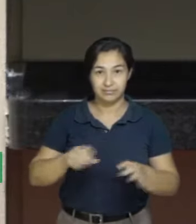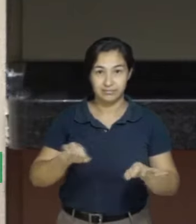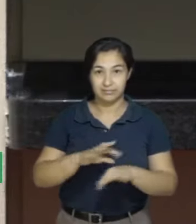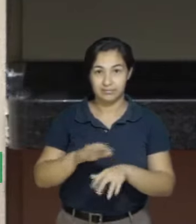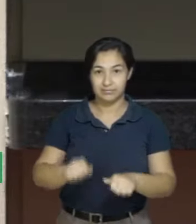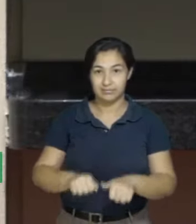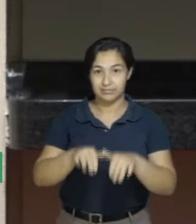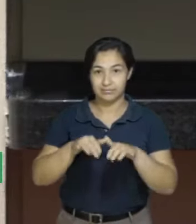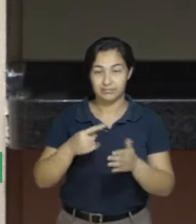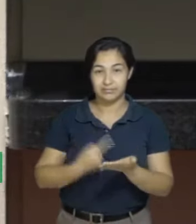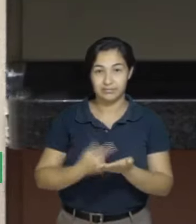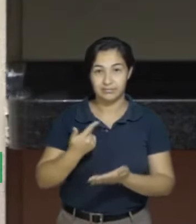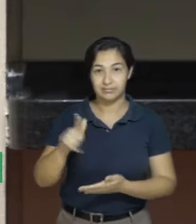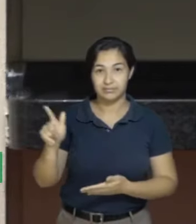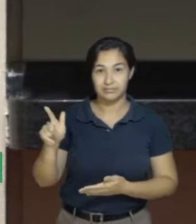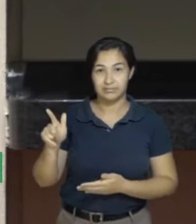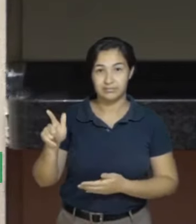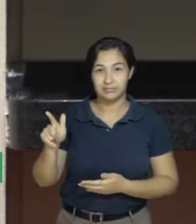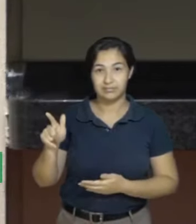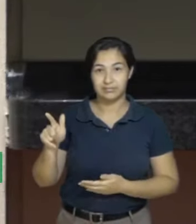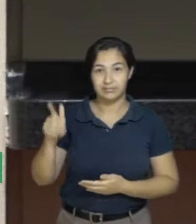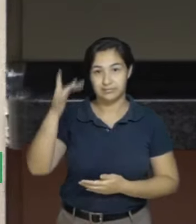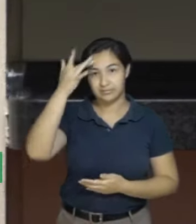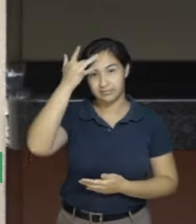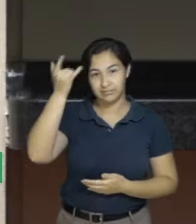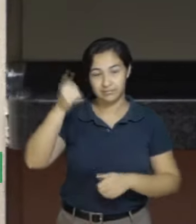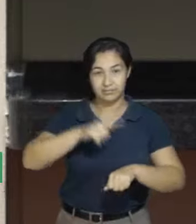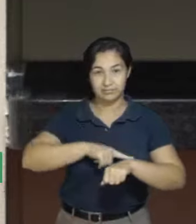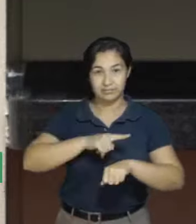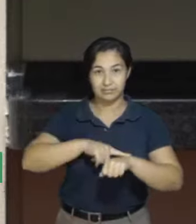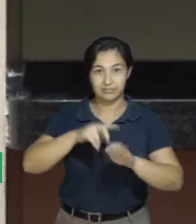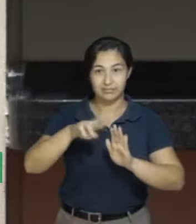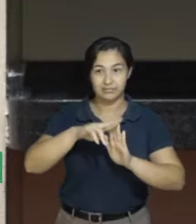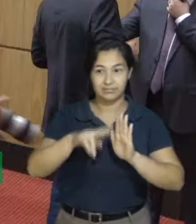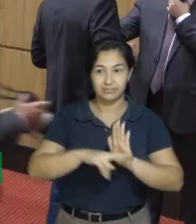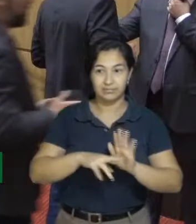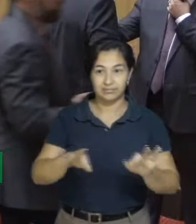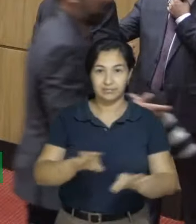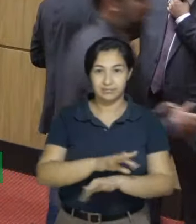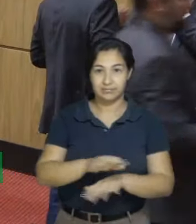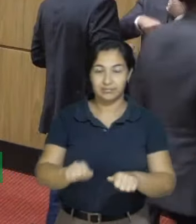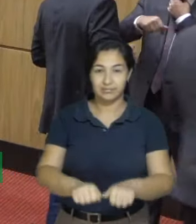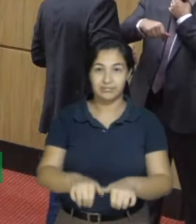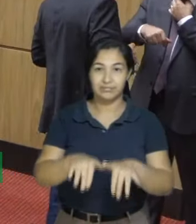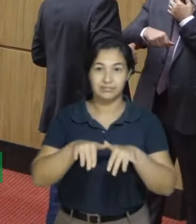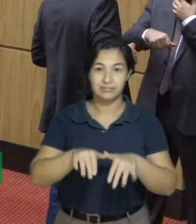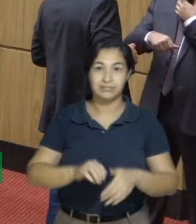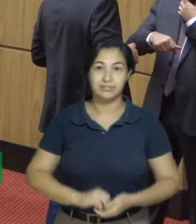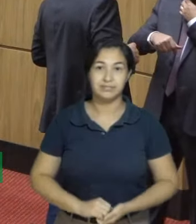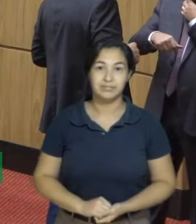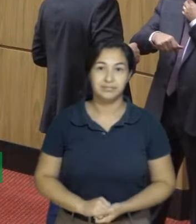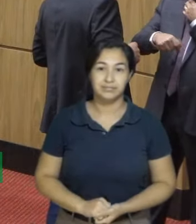a sessão convoca outra ordinária para amanhã no horário regimental está encerrada a sessão